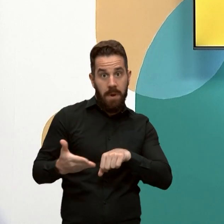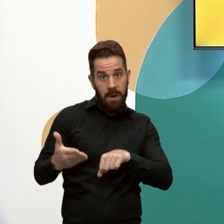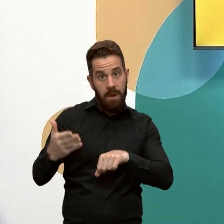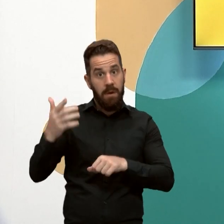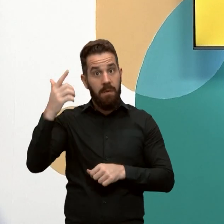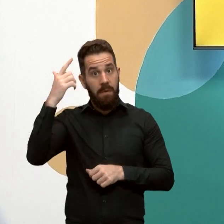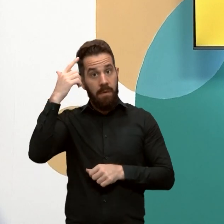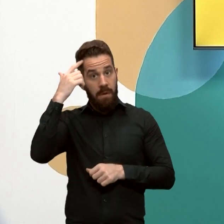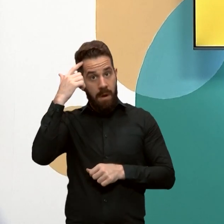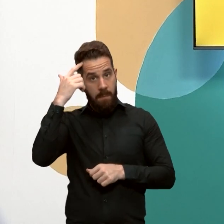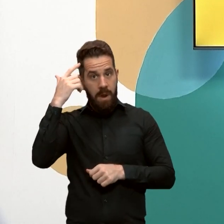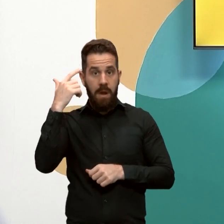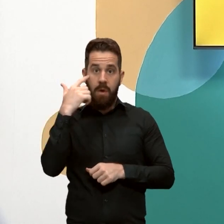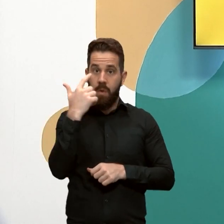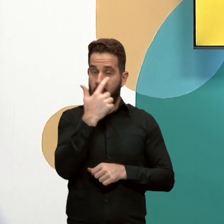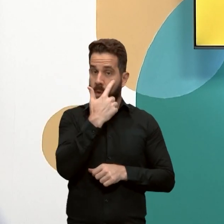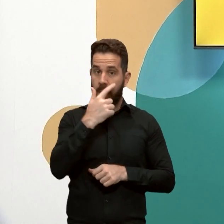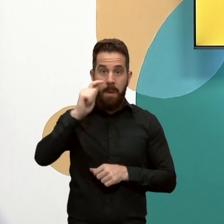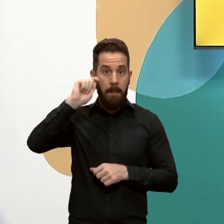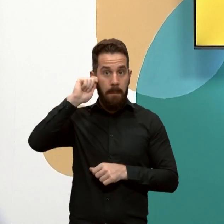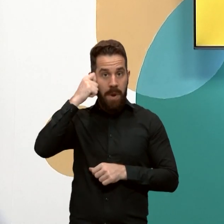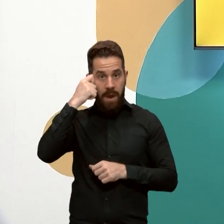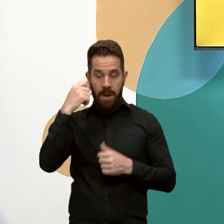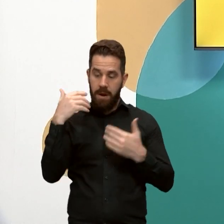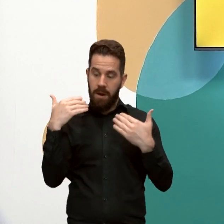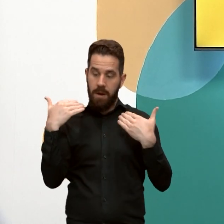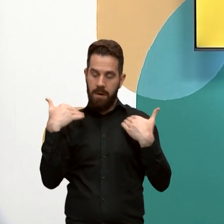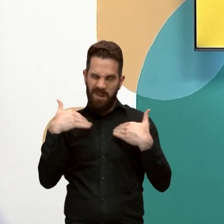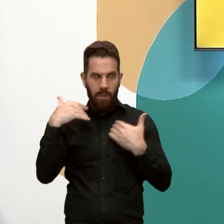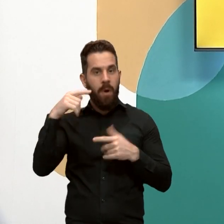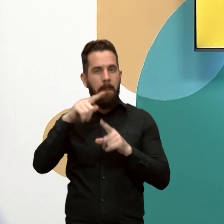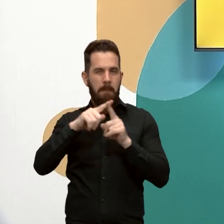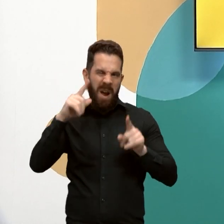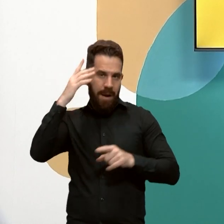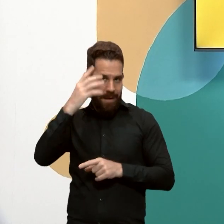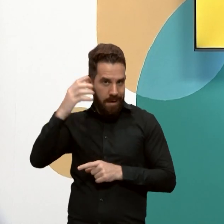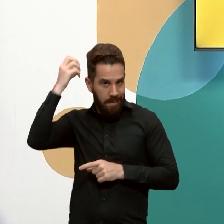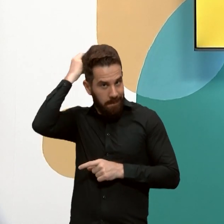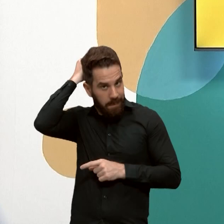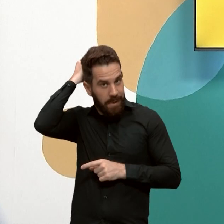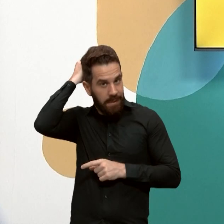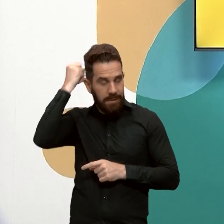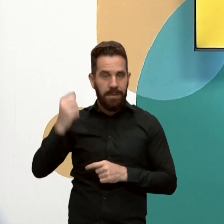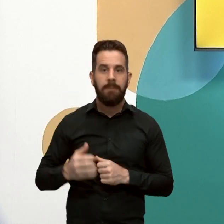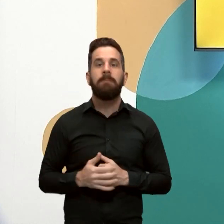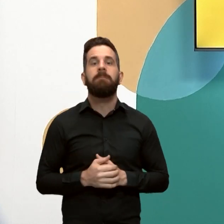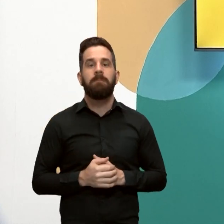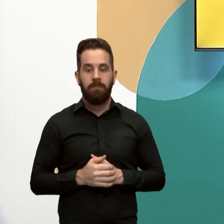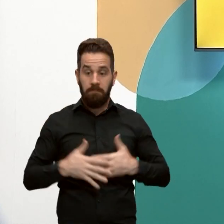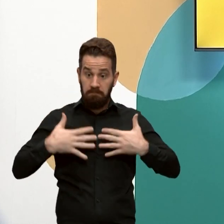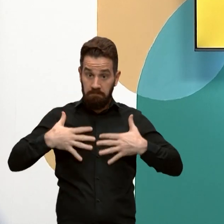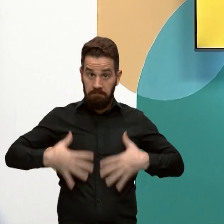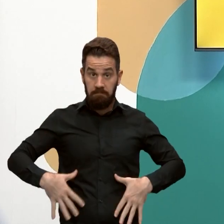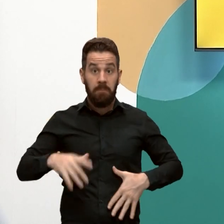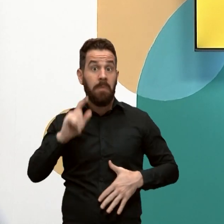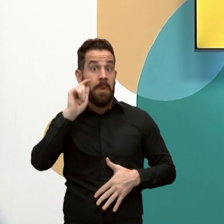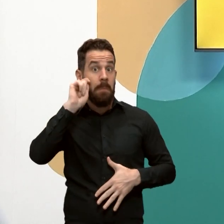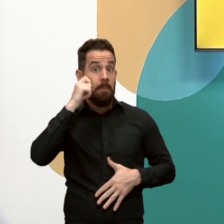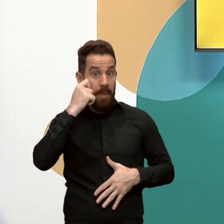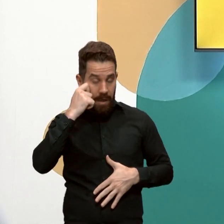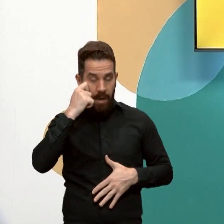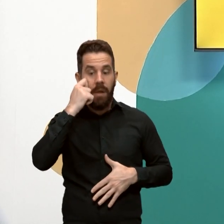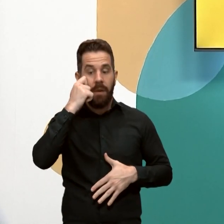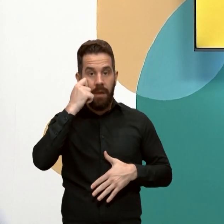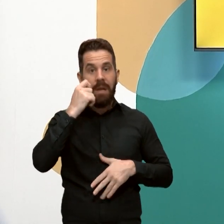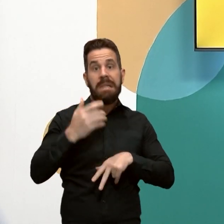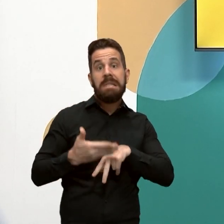dos ombros, hoje eles estão presos no rabo de cavalo, e eu uso uma roupa preta, uma blusa e uma